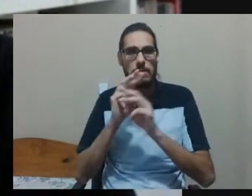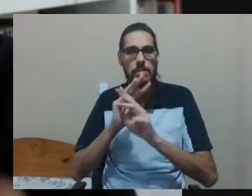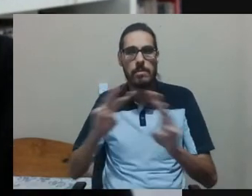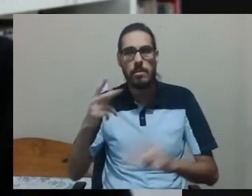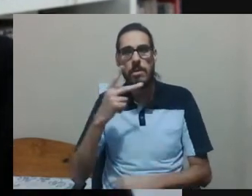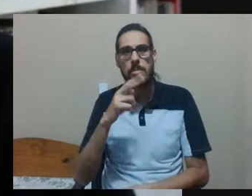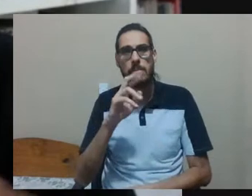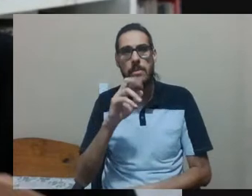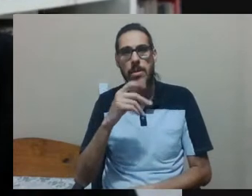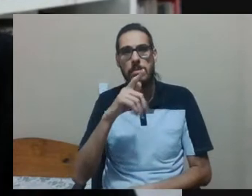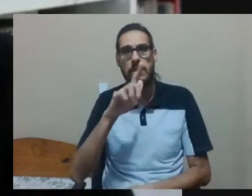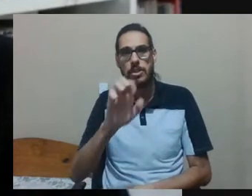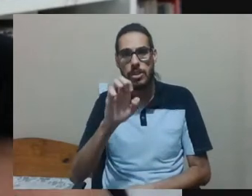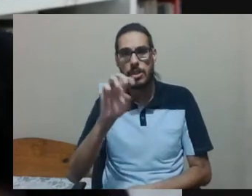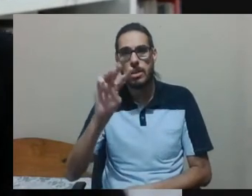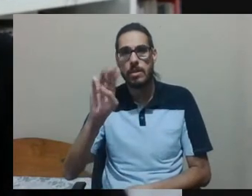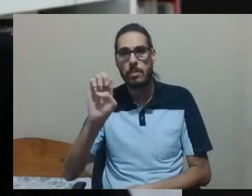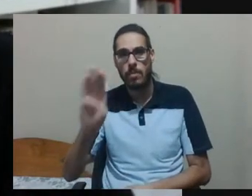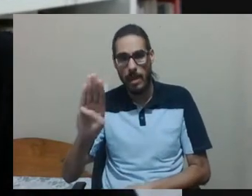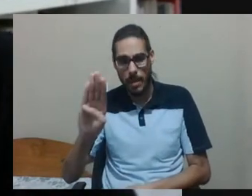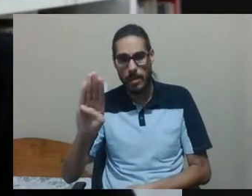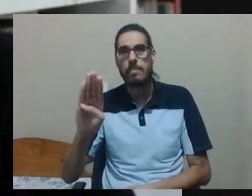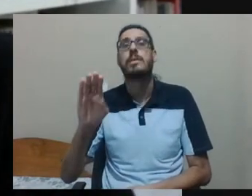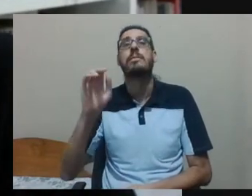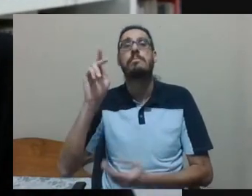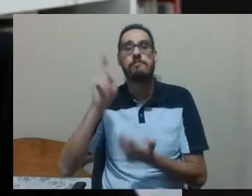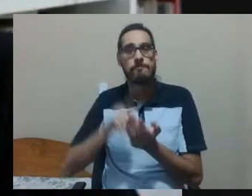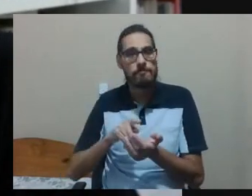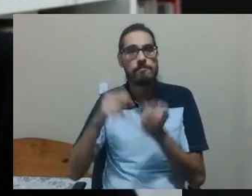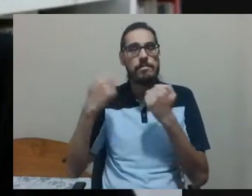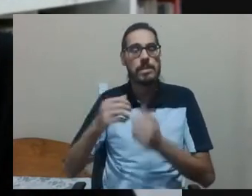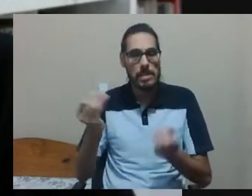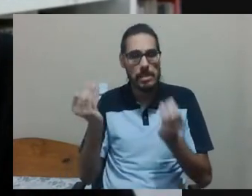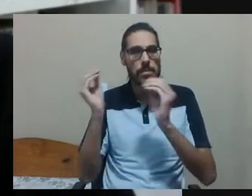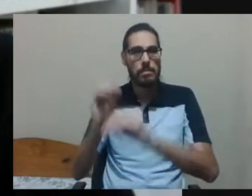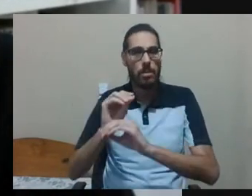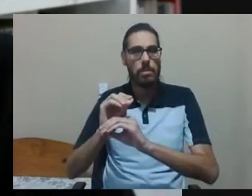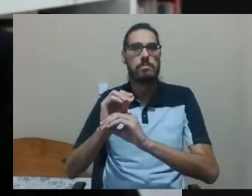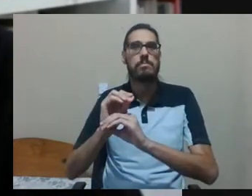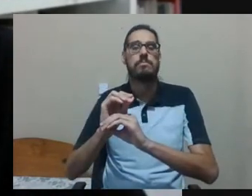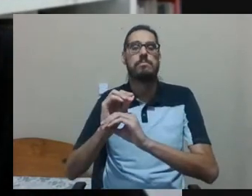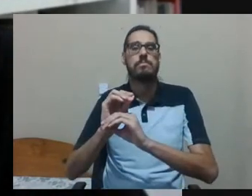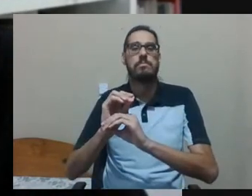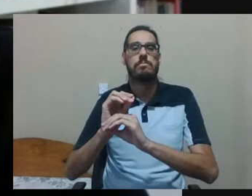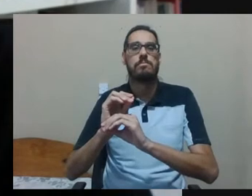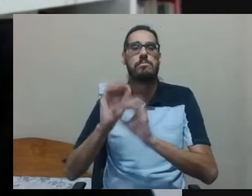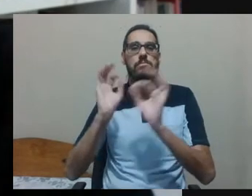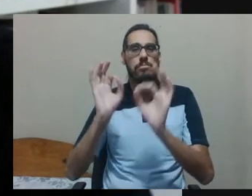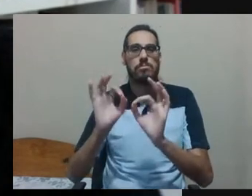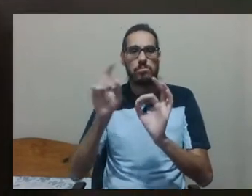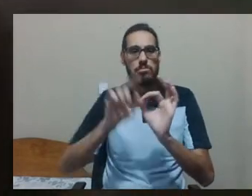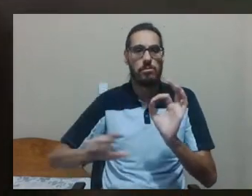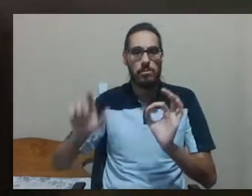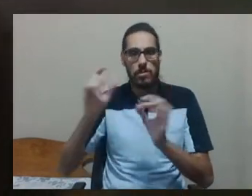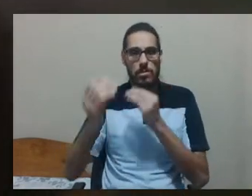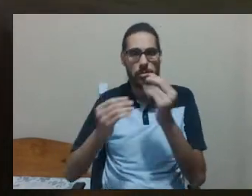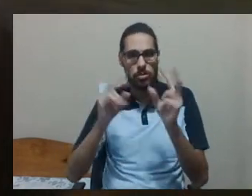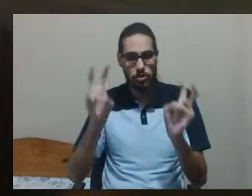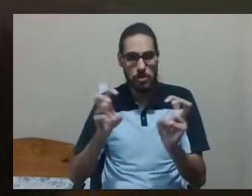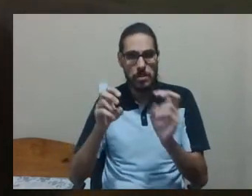que realmente precisa incrementar lógicas para o melhor gerenciamento dos programas. Muito